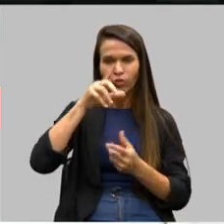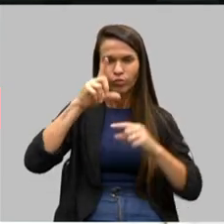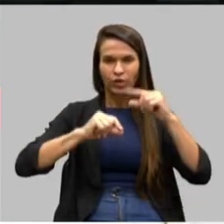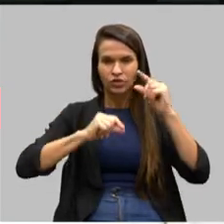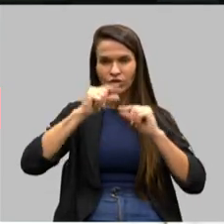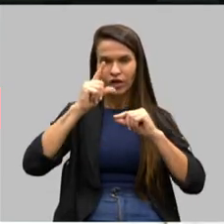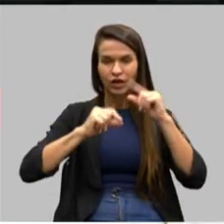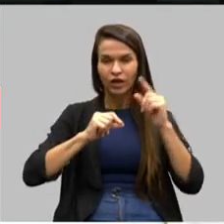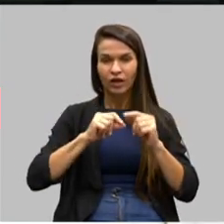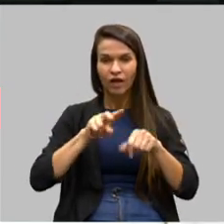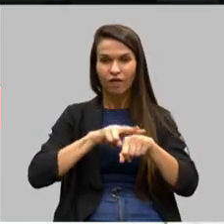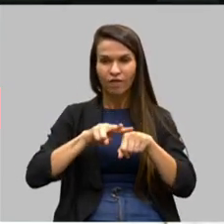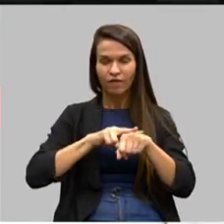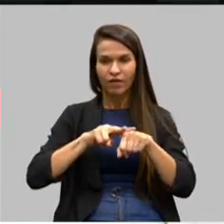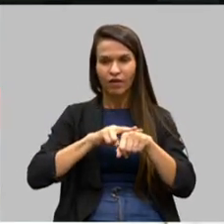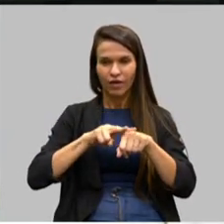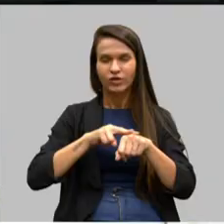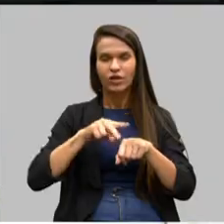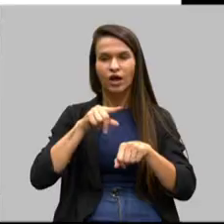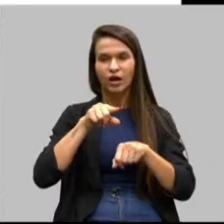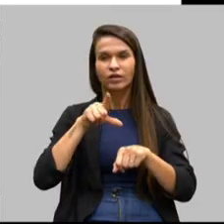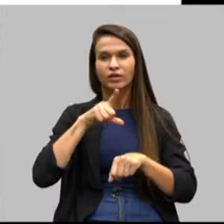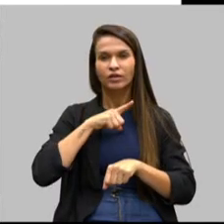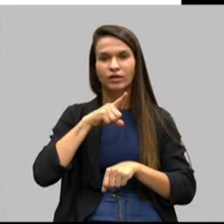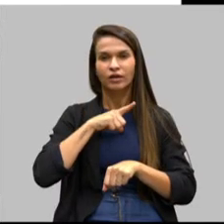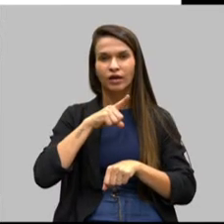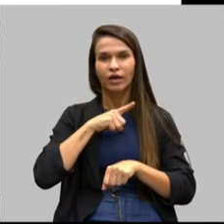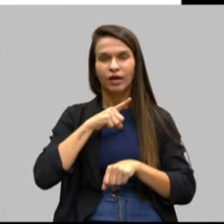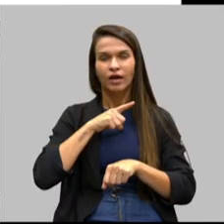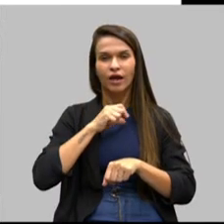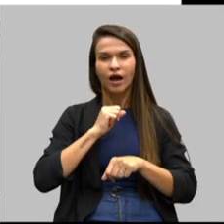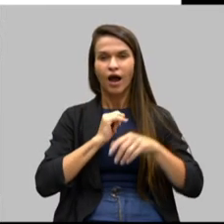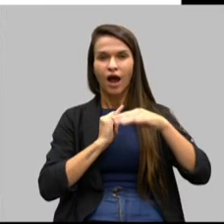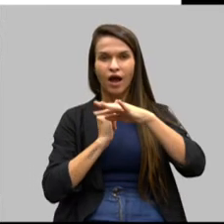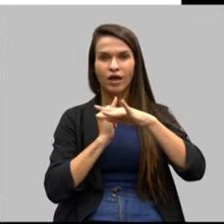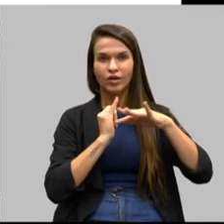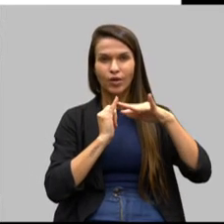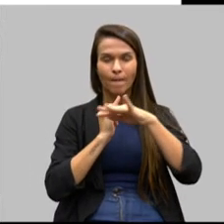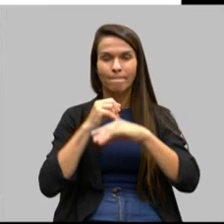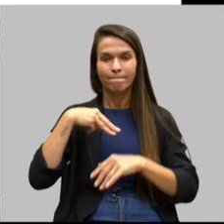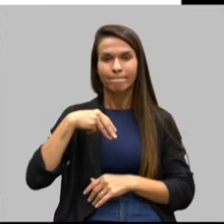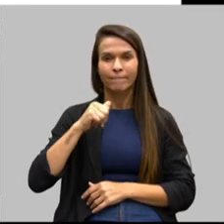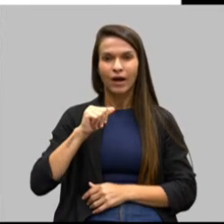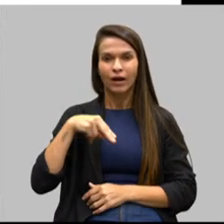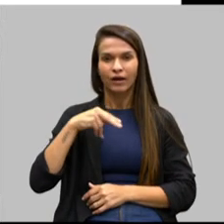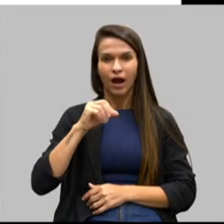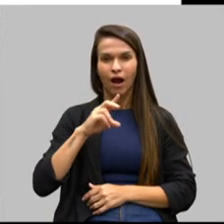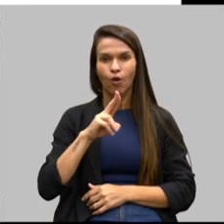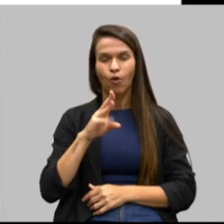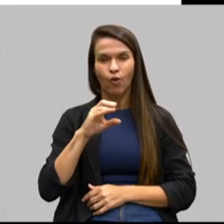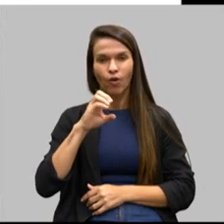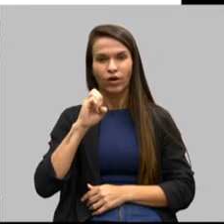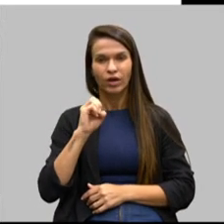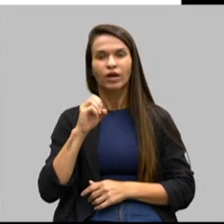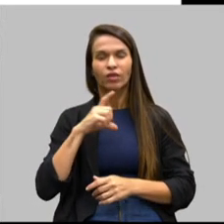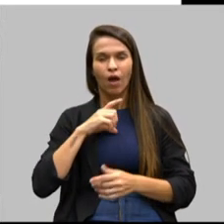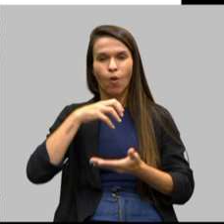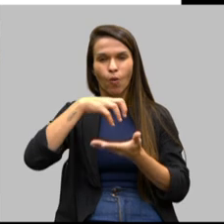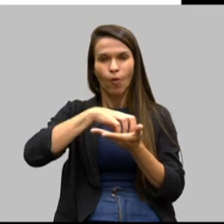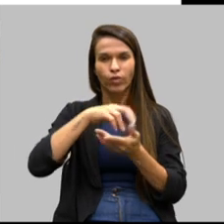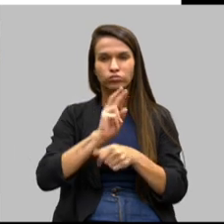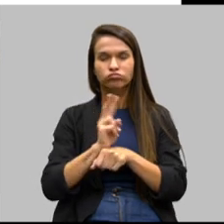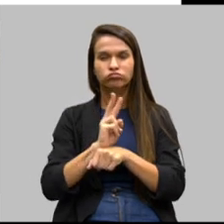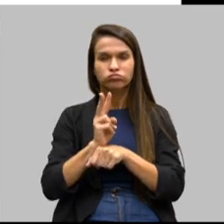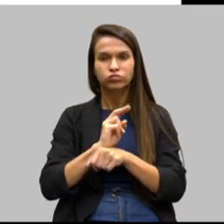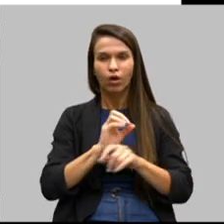meio, é onde está situada a ilha de Mauna Loa, onde tem uma estação de monitoramento de CO2,